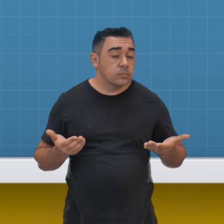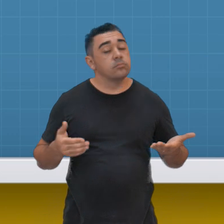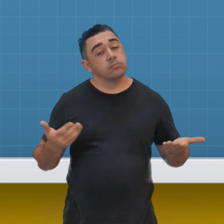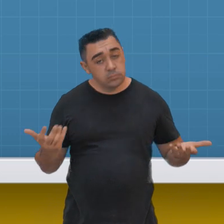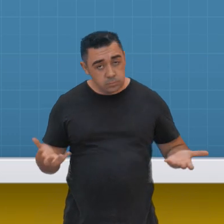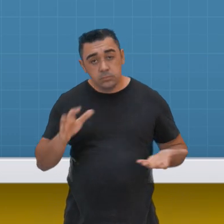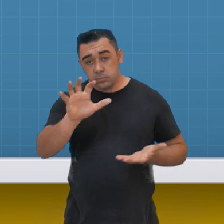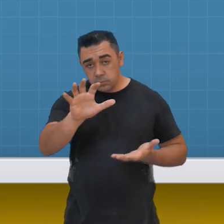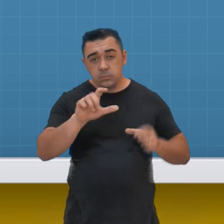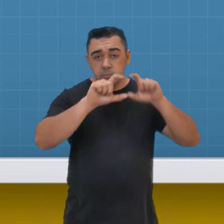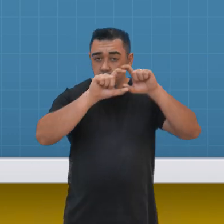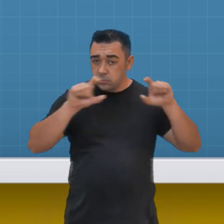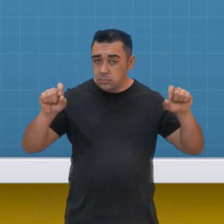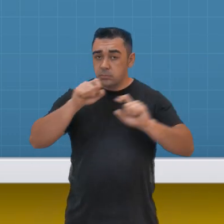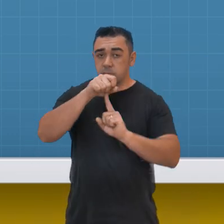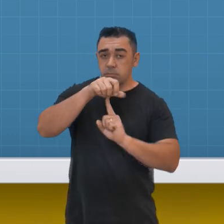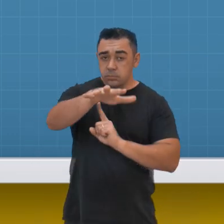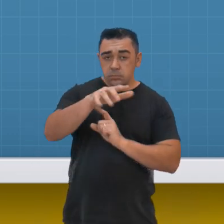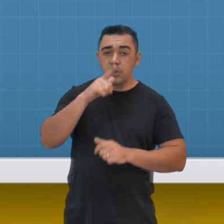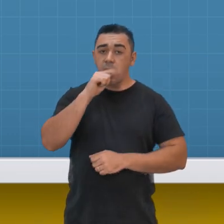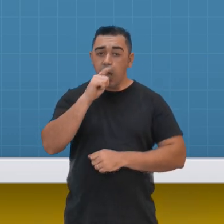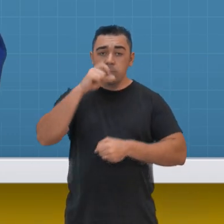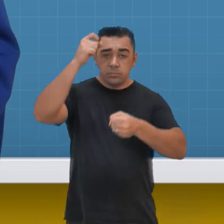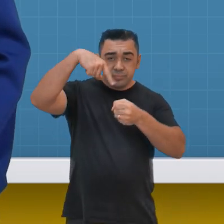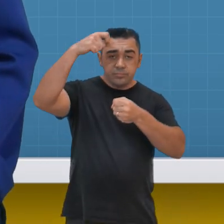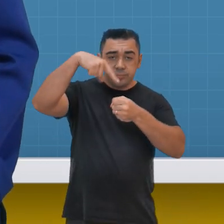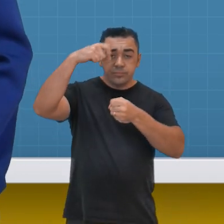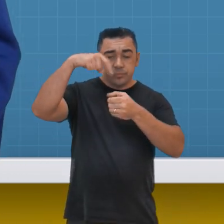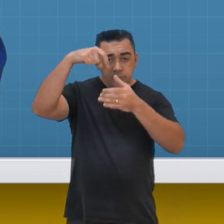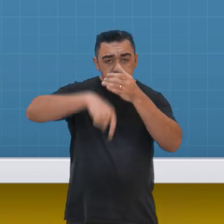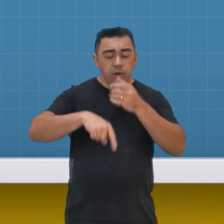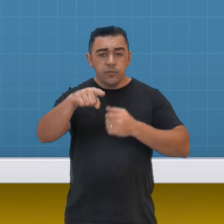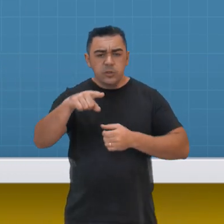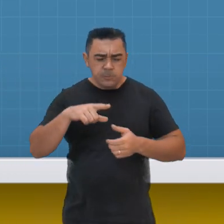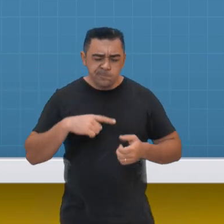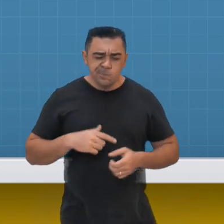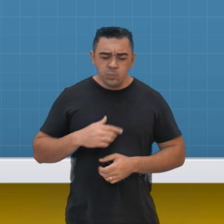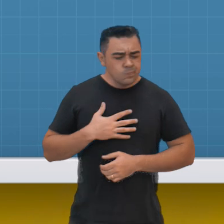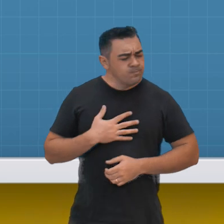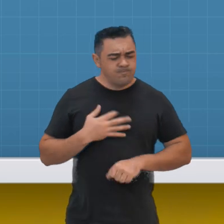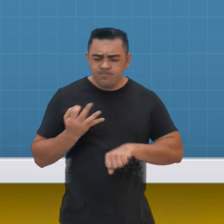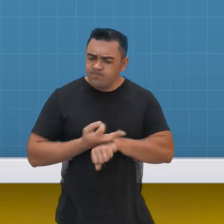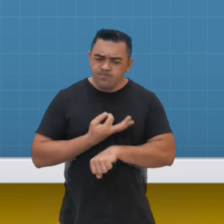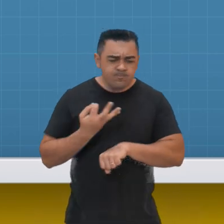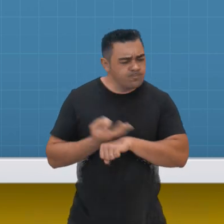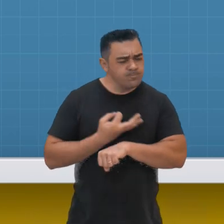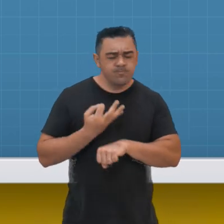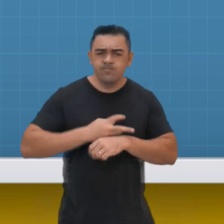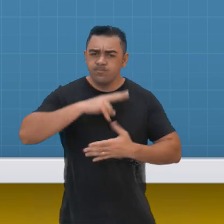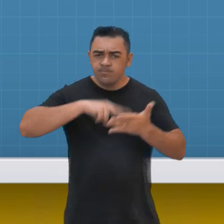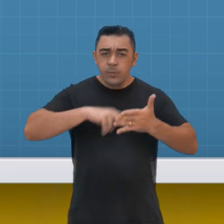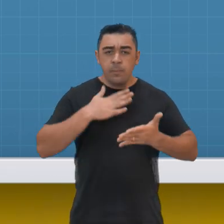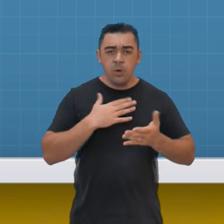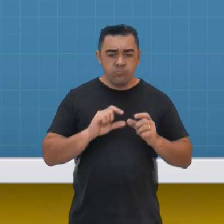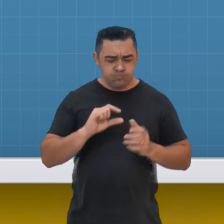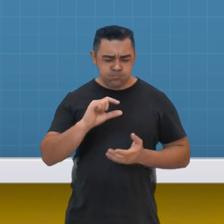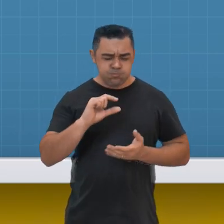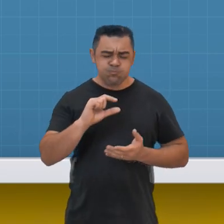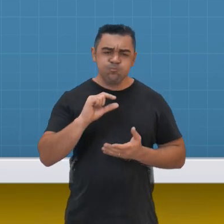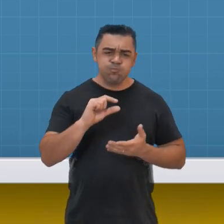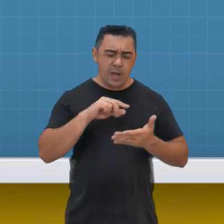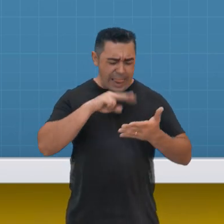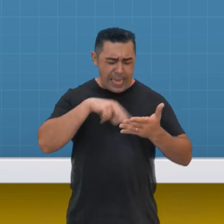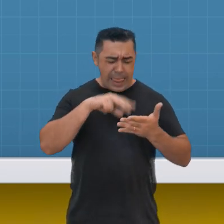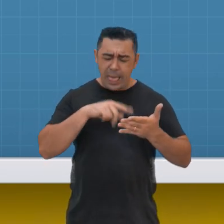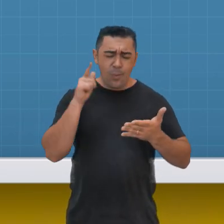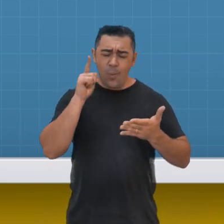Água mole em pedra dura, tanto bate até que fura. Se você insistir, professora, mas o meu livro tem 10 páginas, eu não